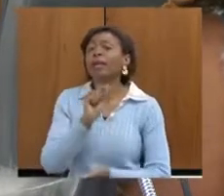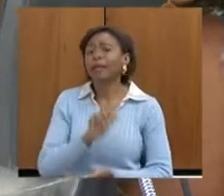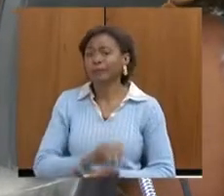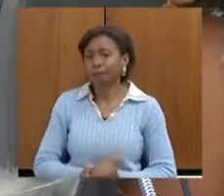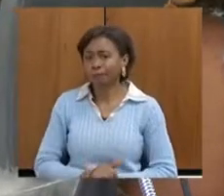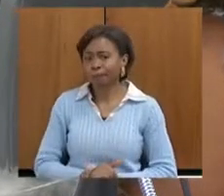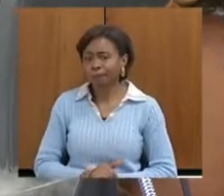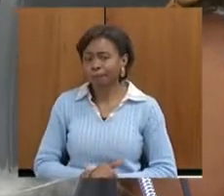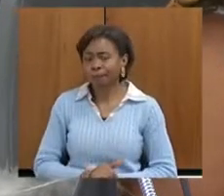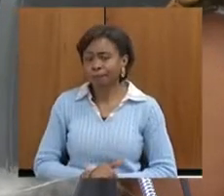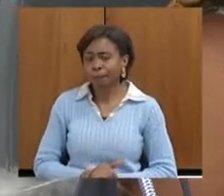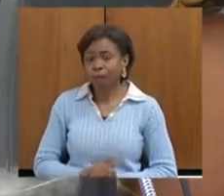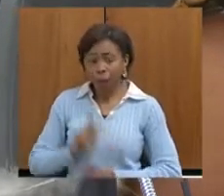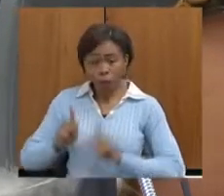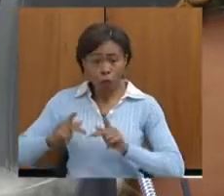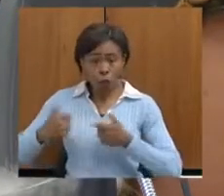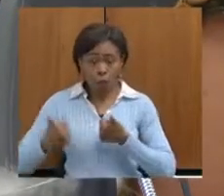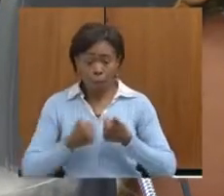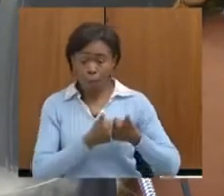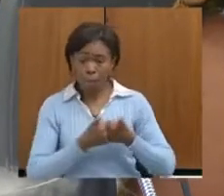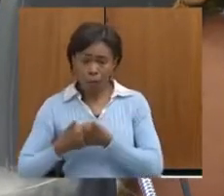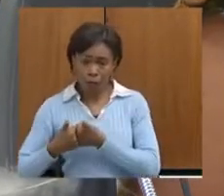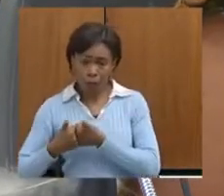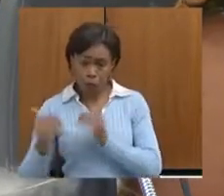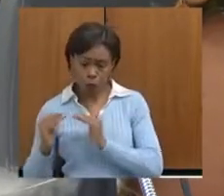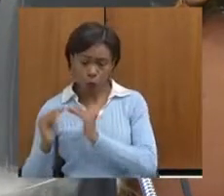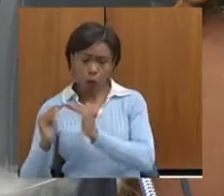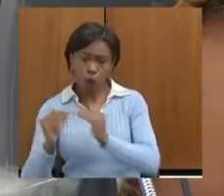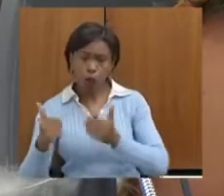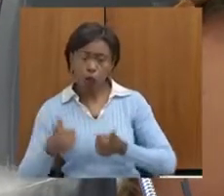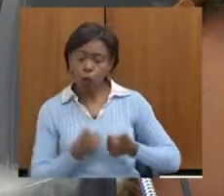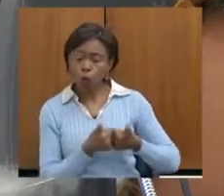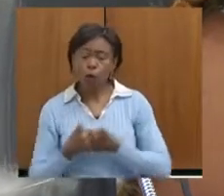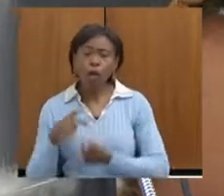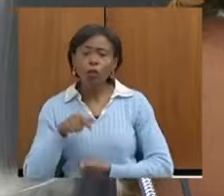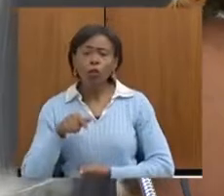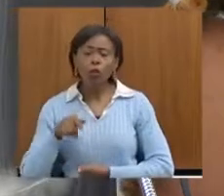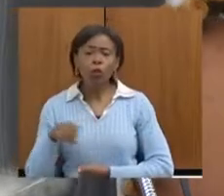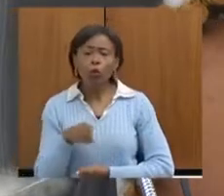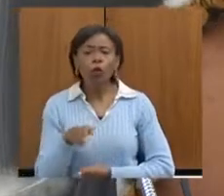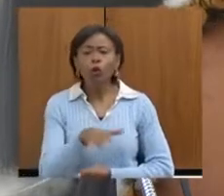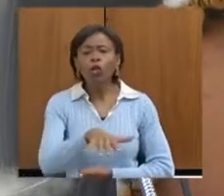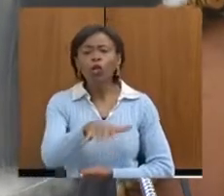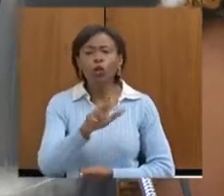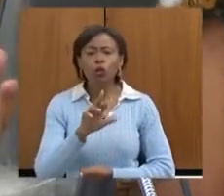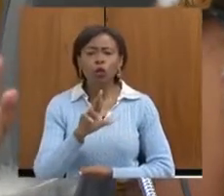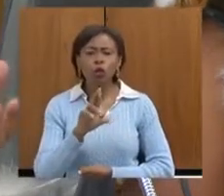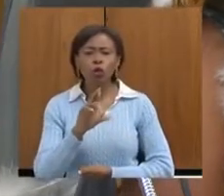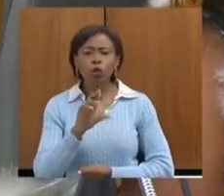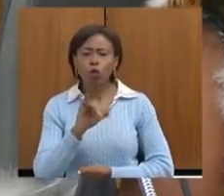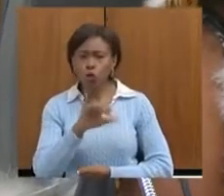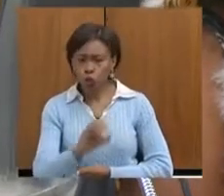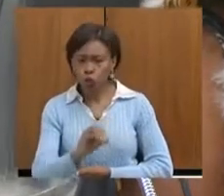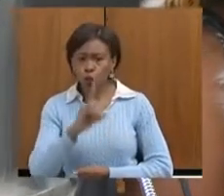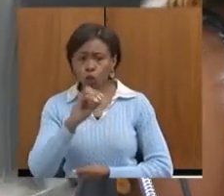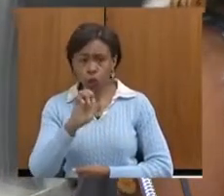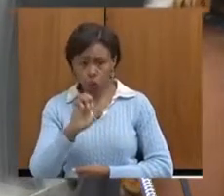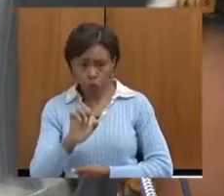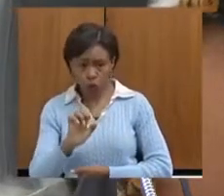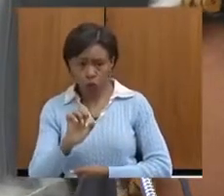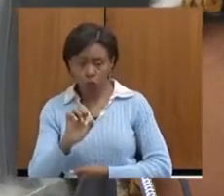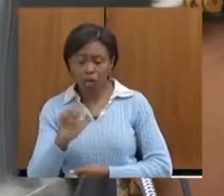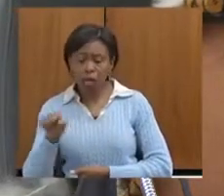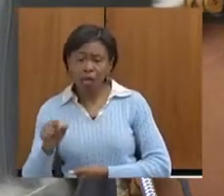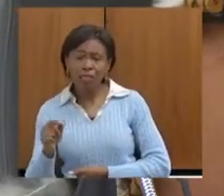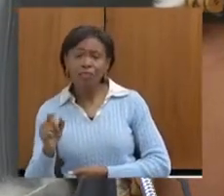respirar por na beira do rio doce é de candonga para bra para é para baixo a renova se